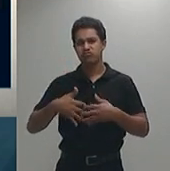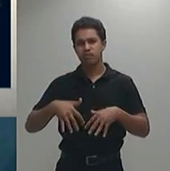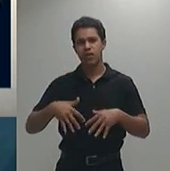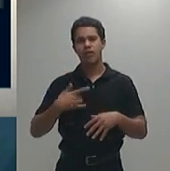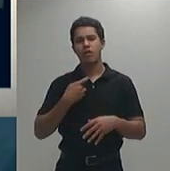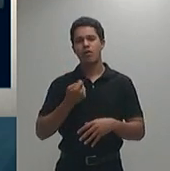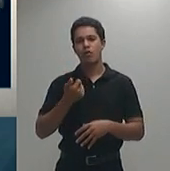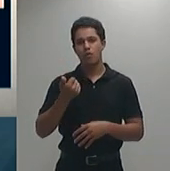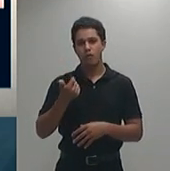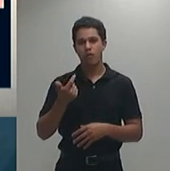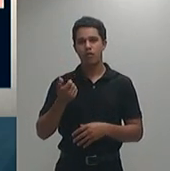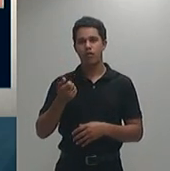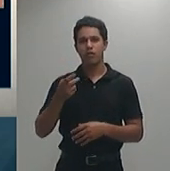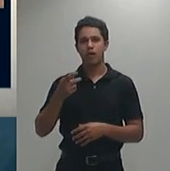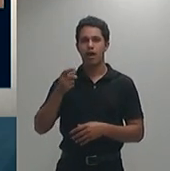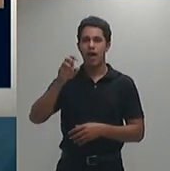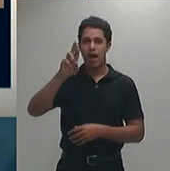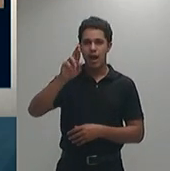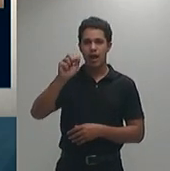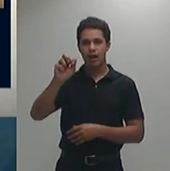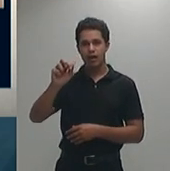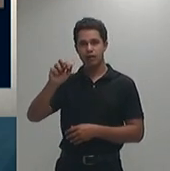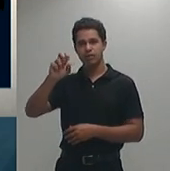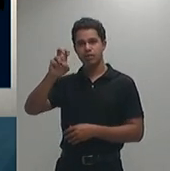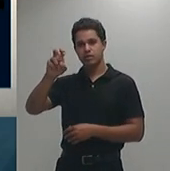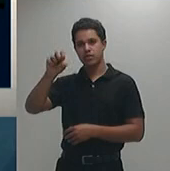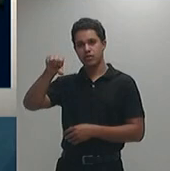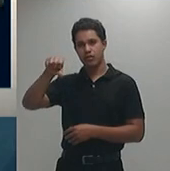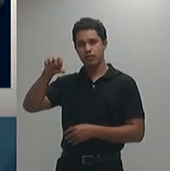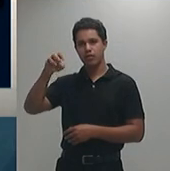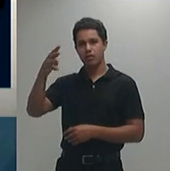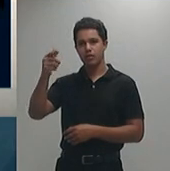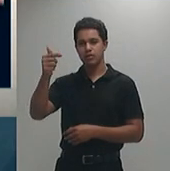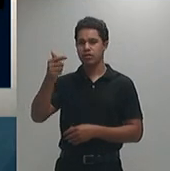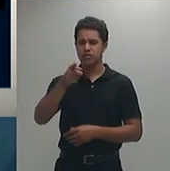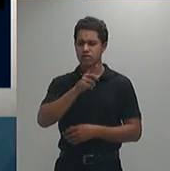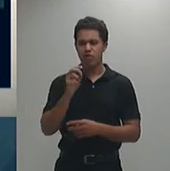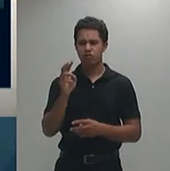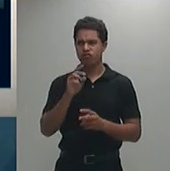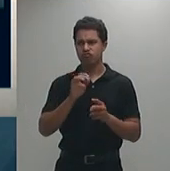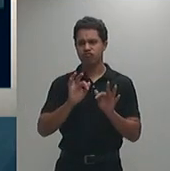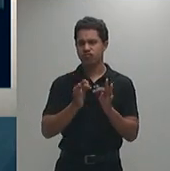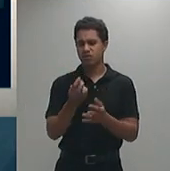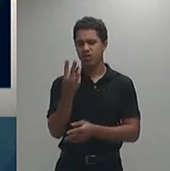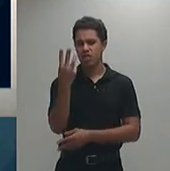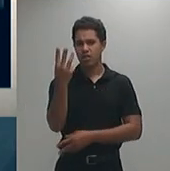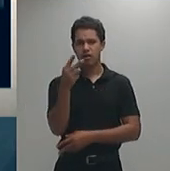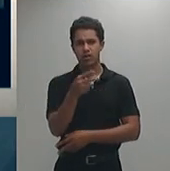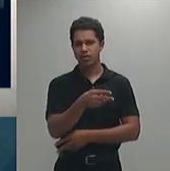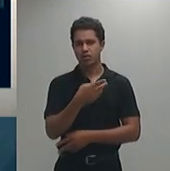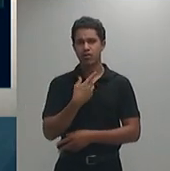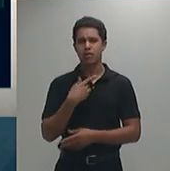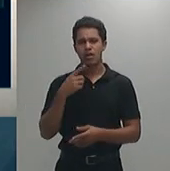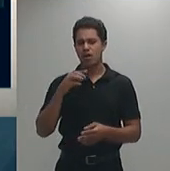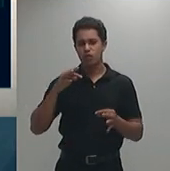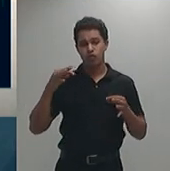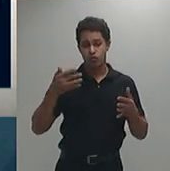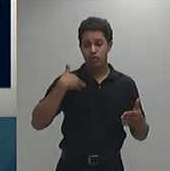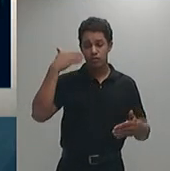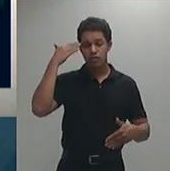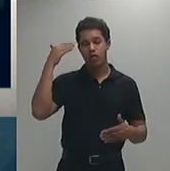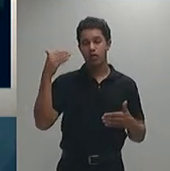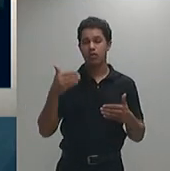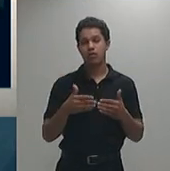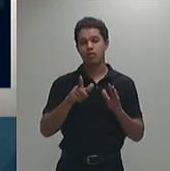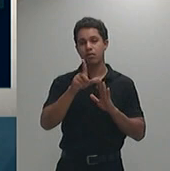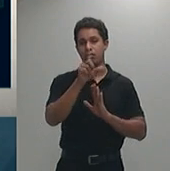ar59 47 são esses três casos apenas fora da estou de acordo com a listagem e